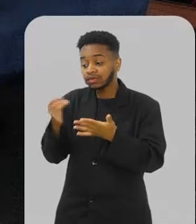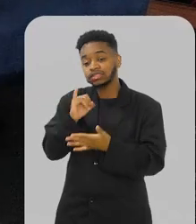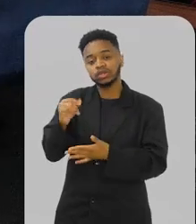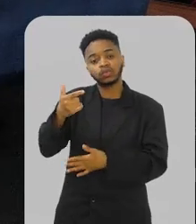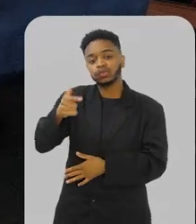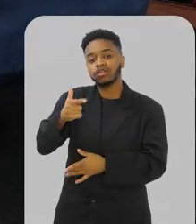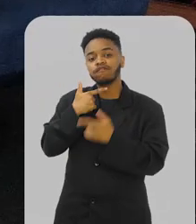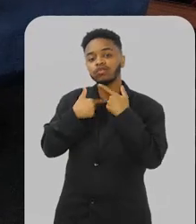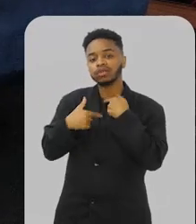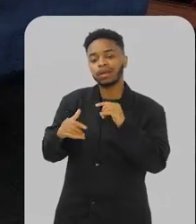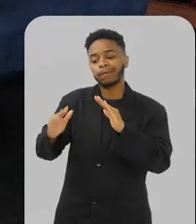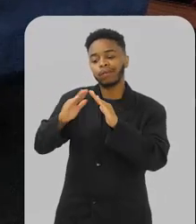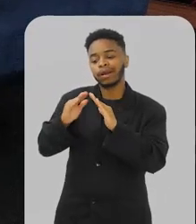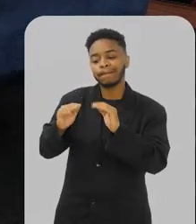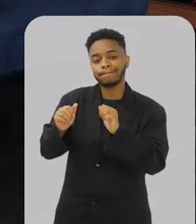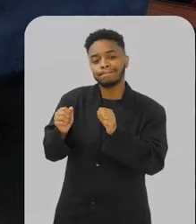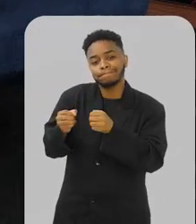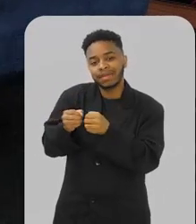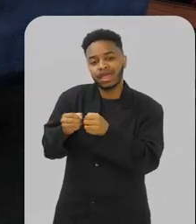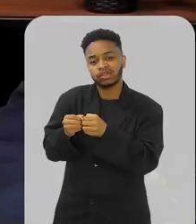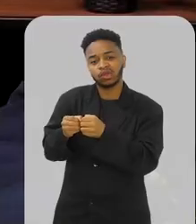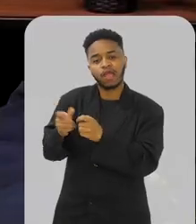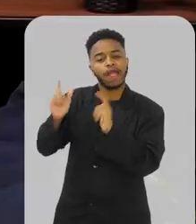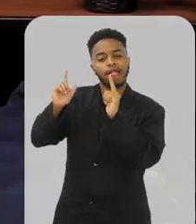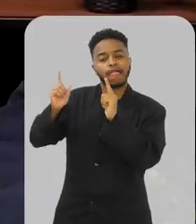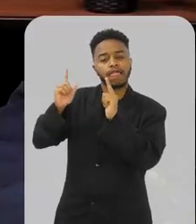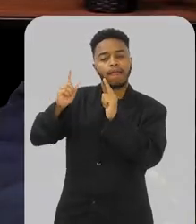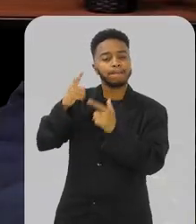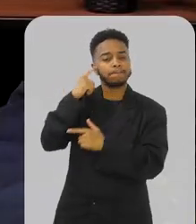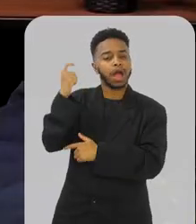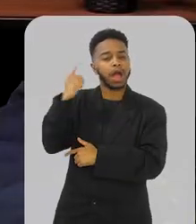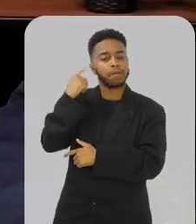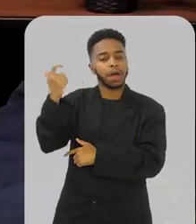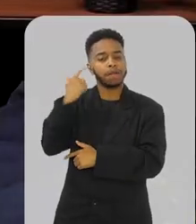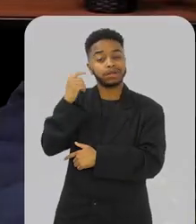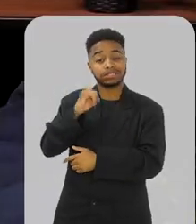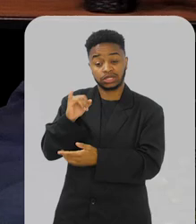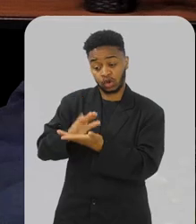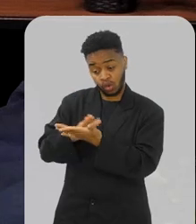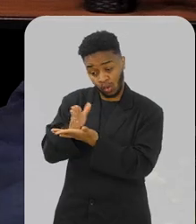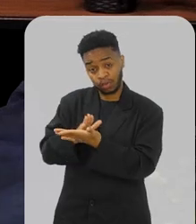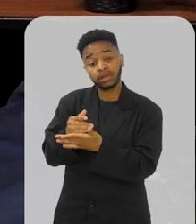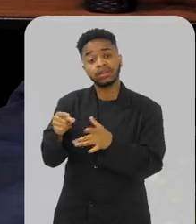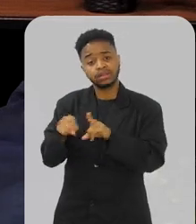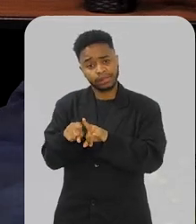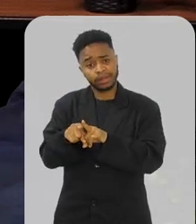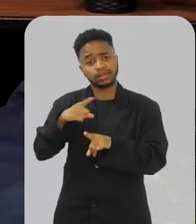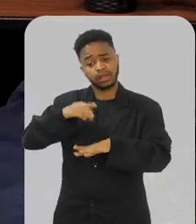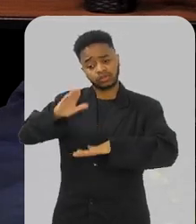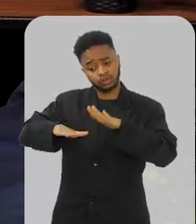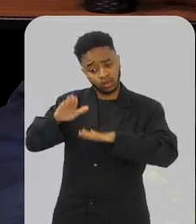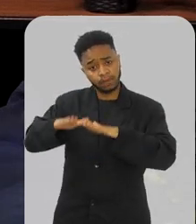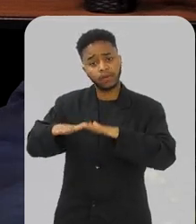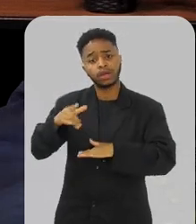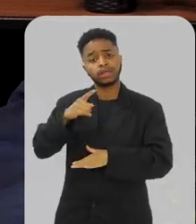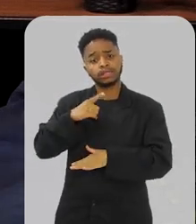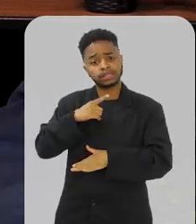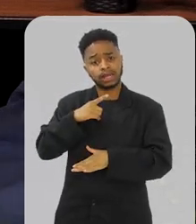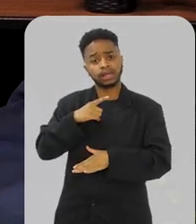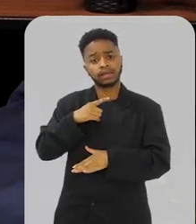quer morar do lado de uma rave, porque vai te incomodar você dormir, nós também temos com nossos tambores, os